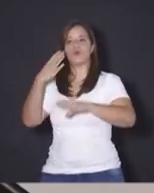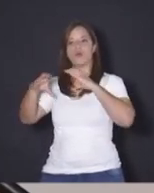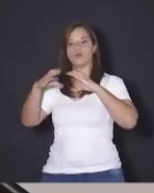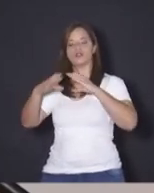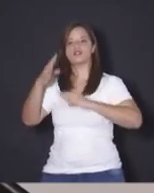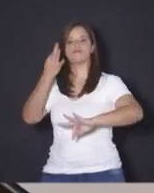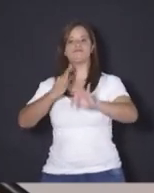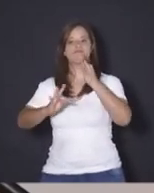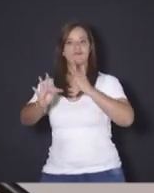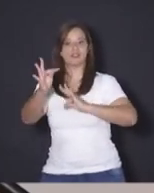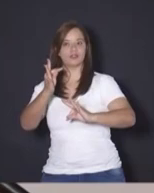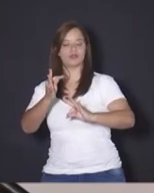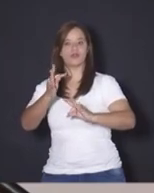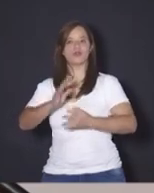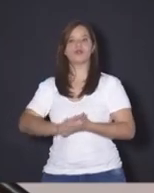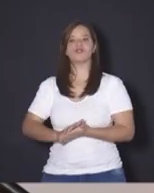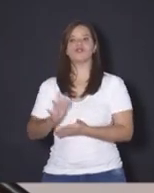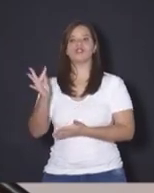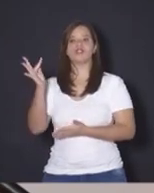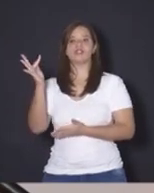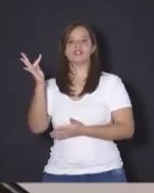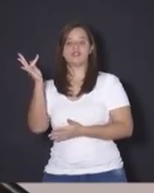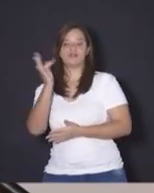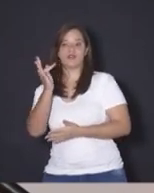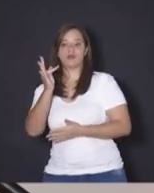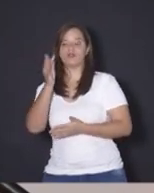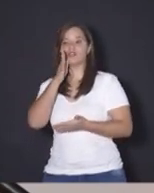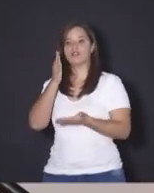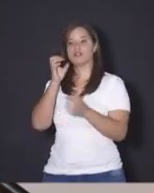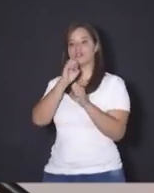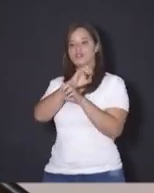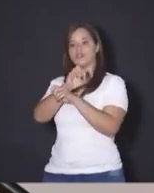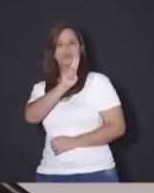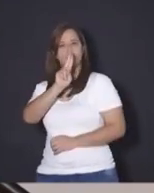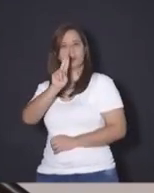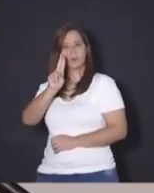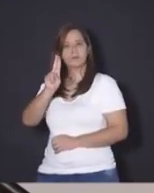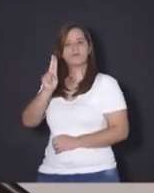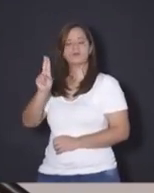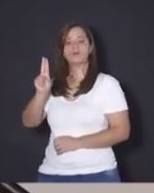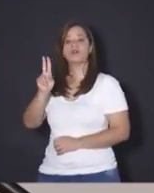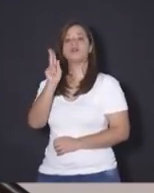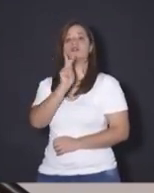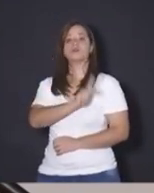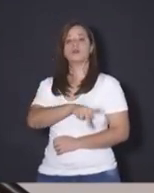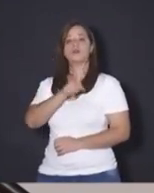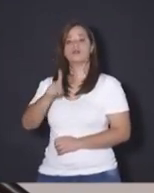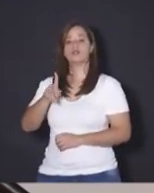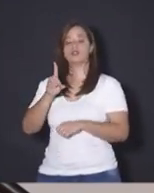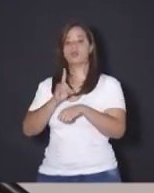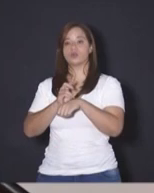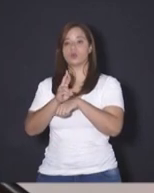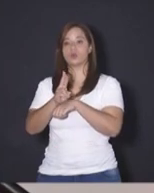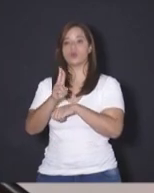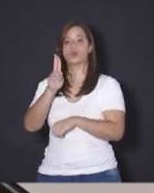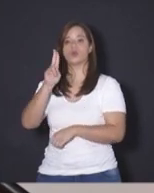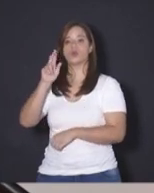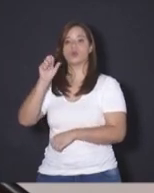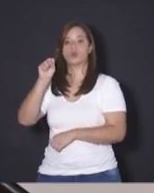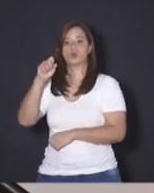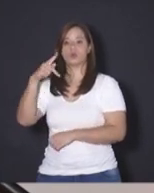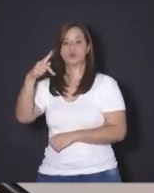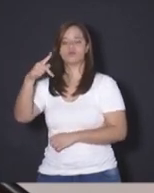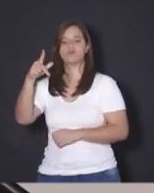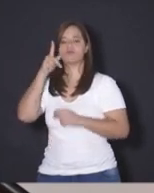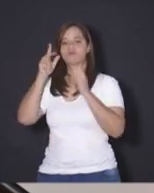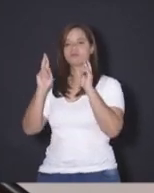tecnologias da faculdade de educação da uff bamba professor doutor da usp e com muita